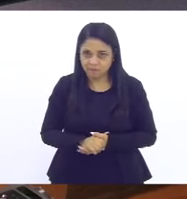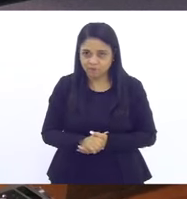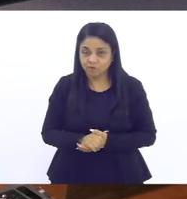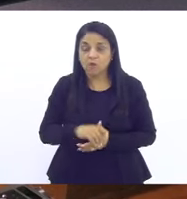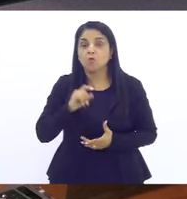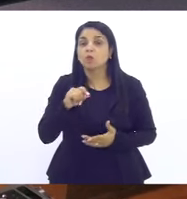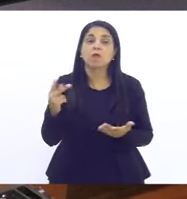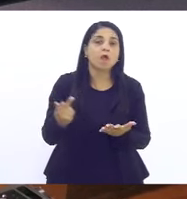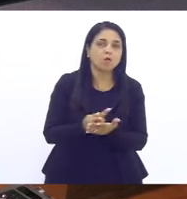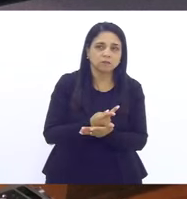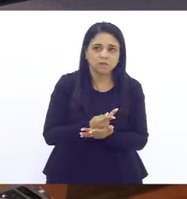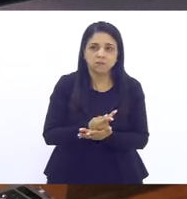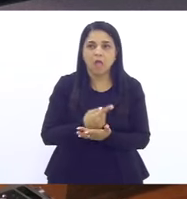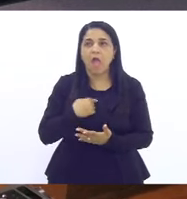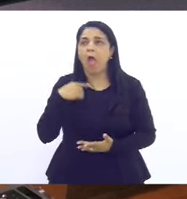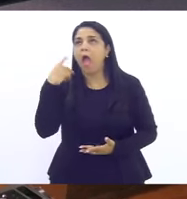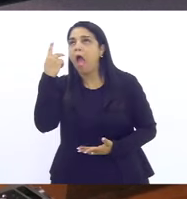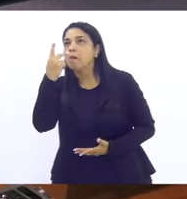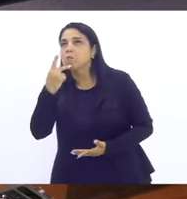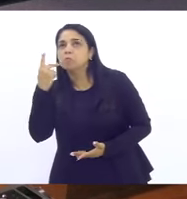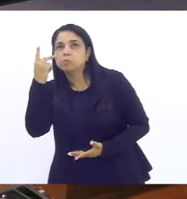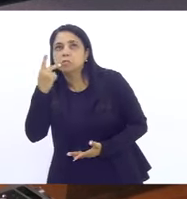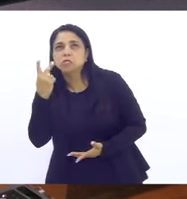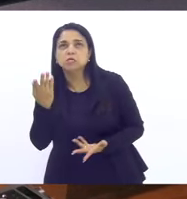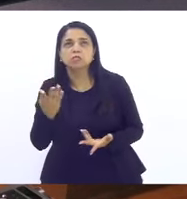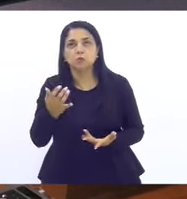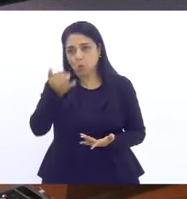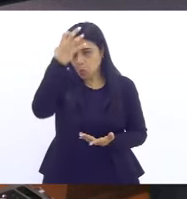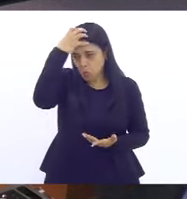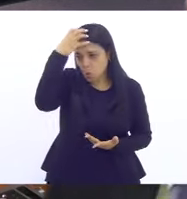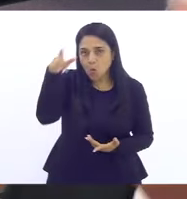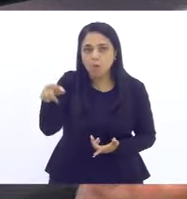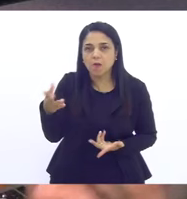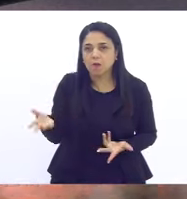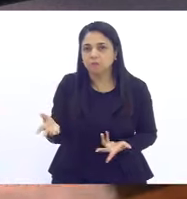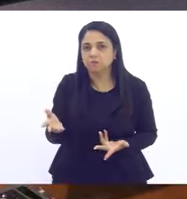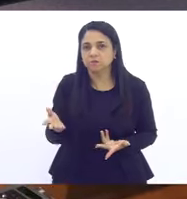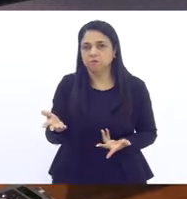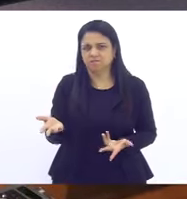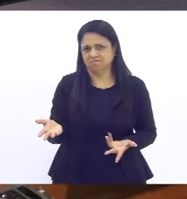nossas costas, porque os políticos aí começam a generalizar.